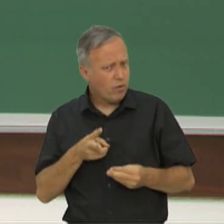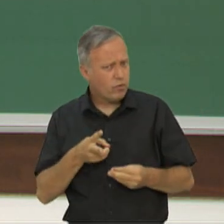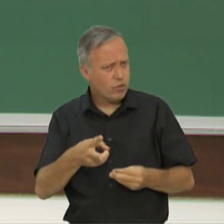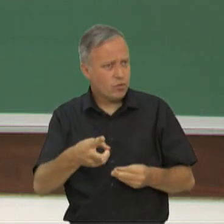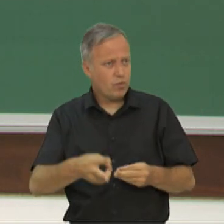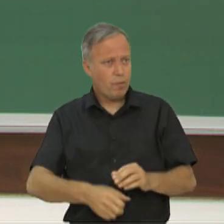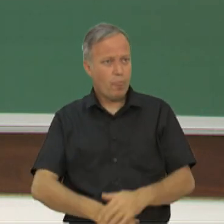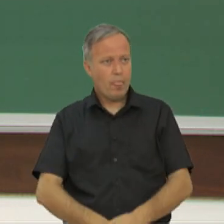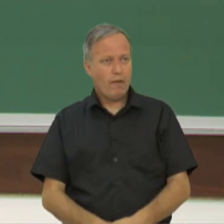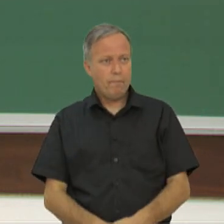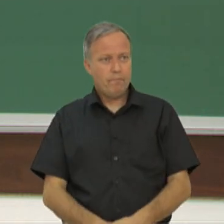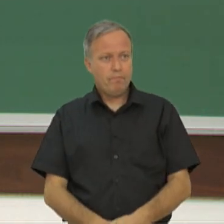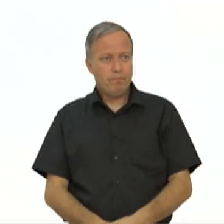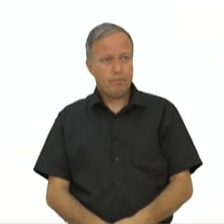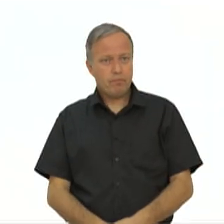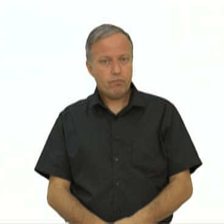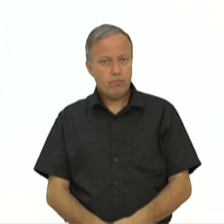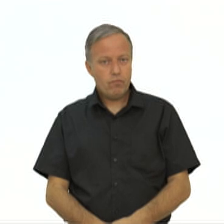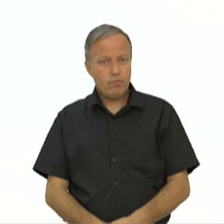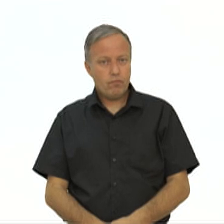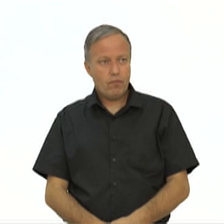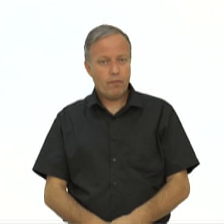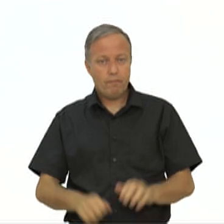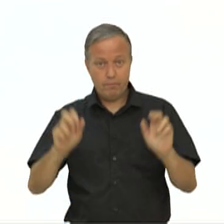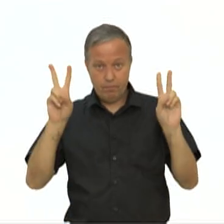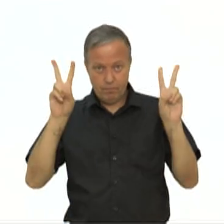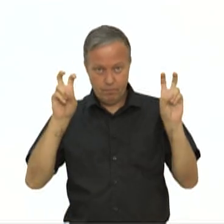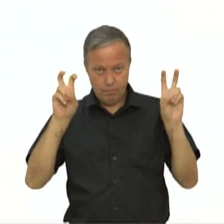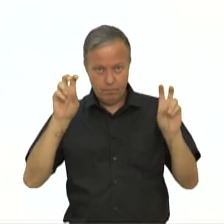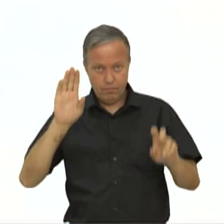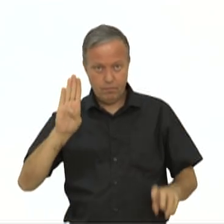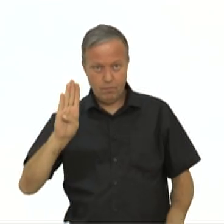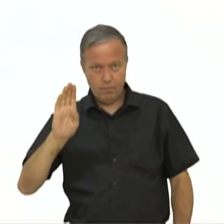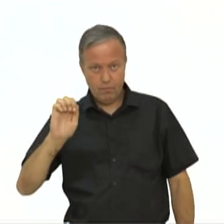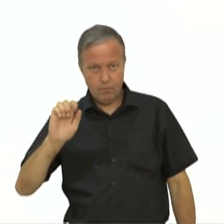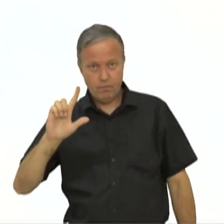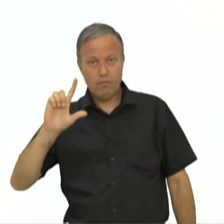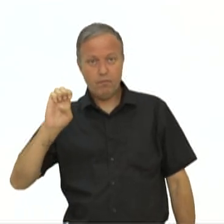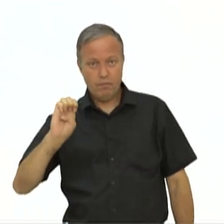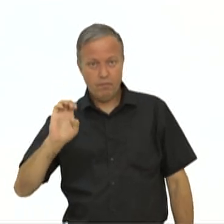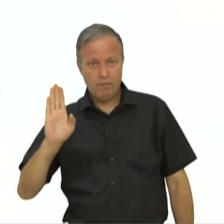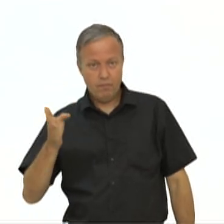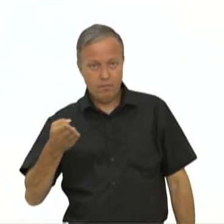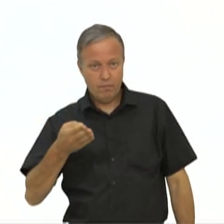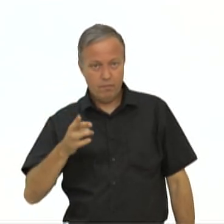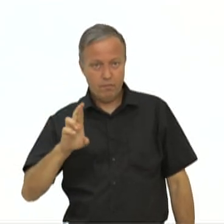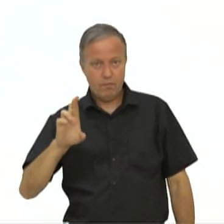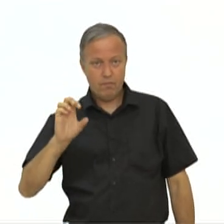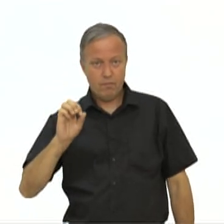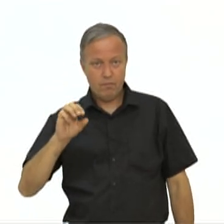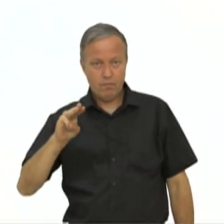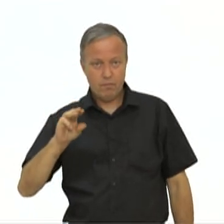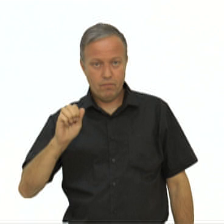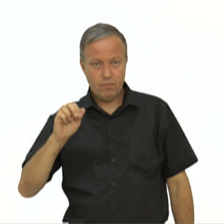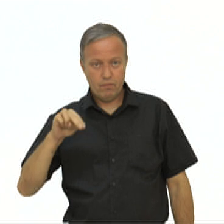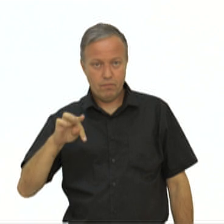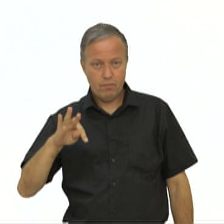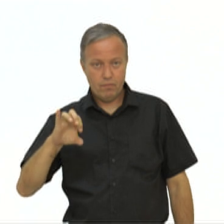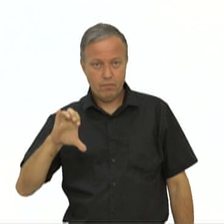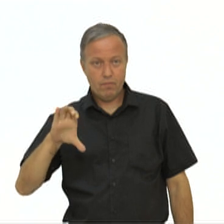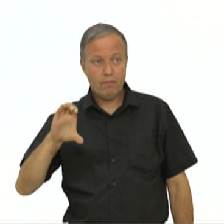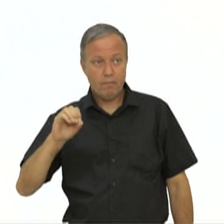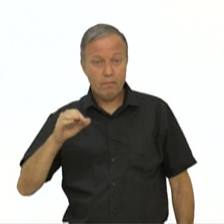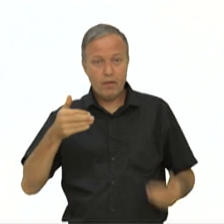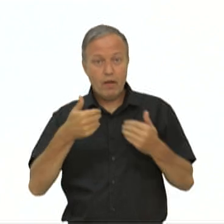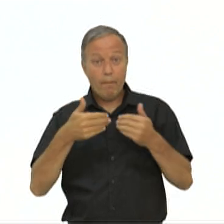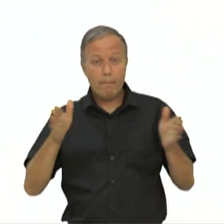Então, vamos ver então sobre a dança, sobre o balé romântico, né? Então, uma dança, o balé.